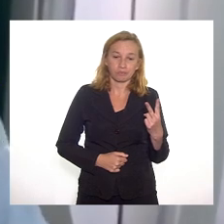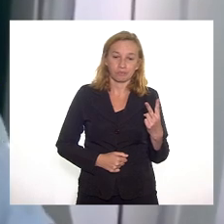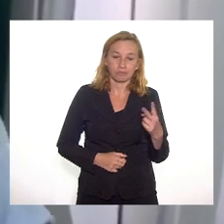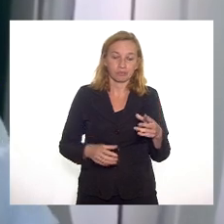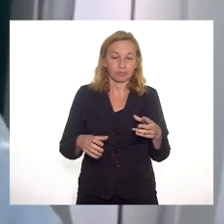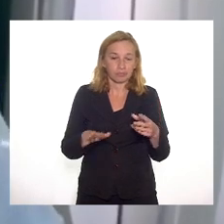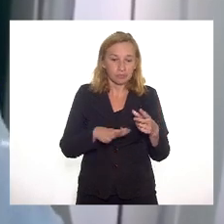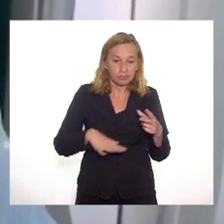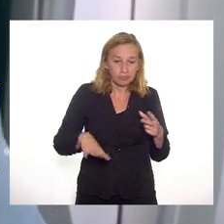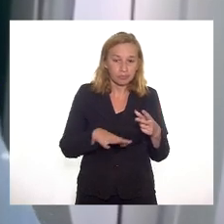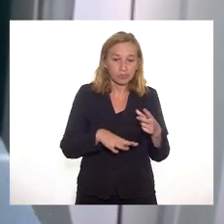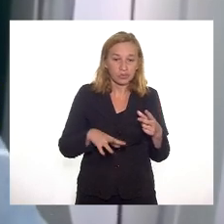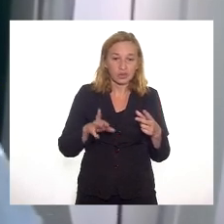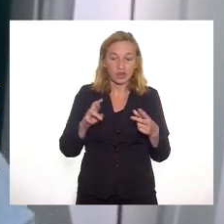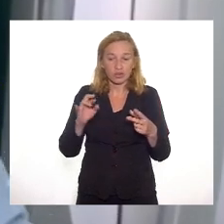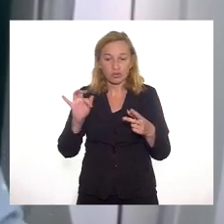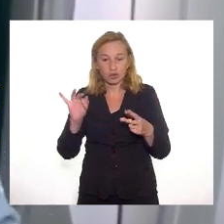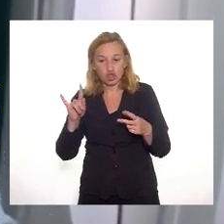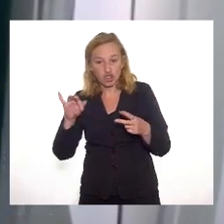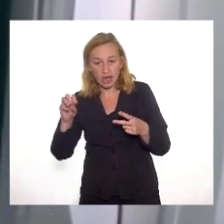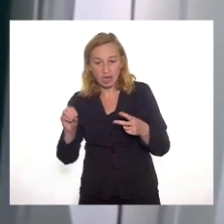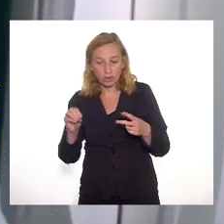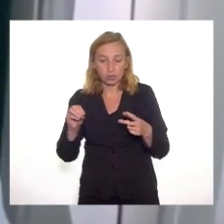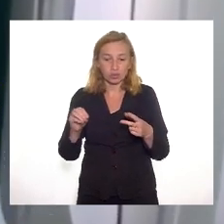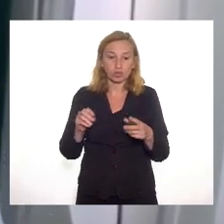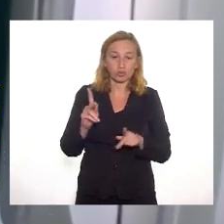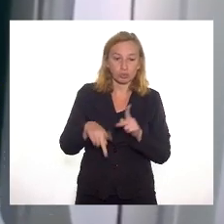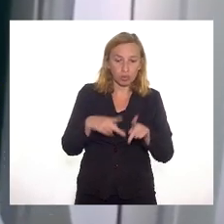campo refugiado do povo, que, de